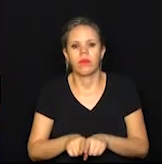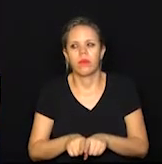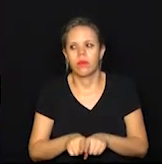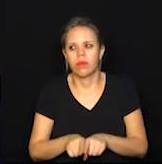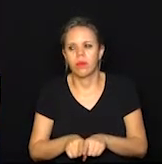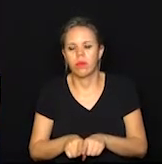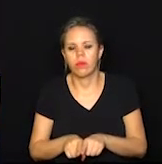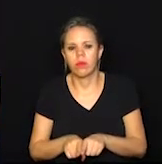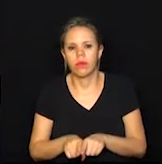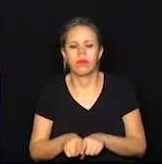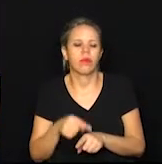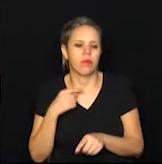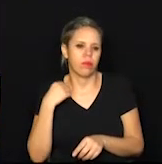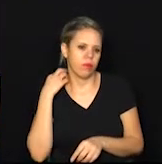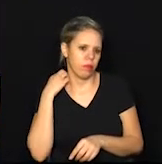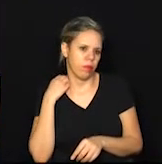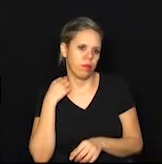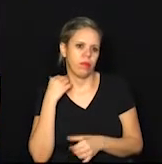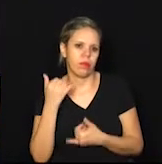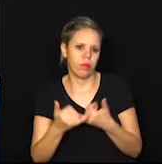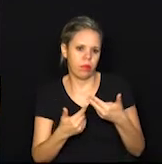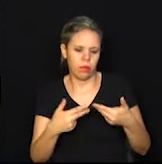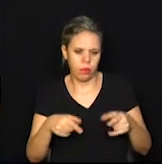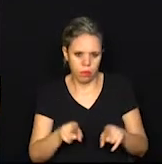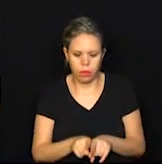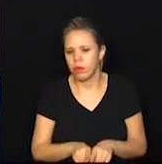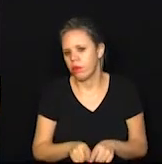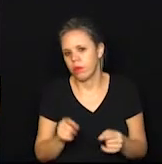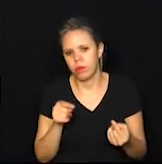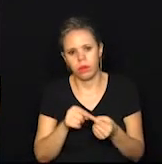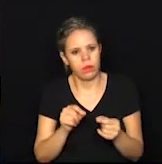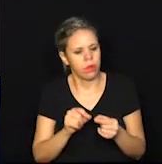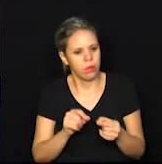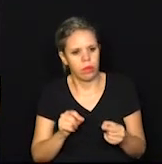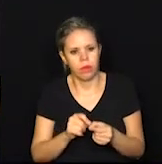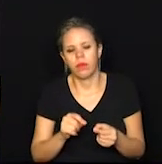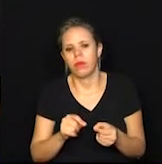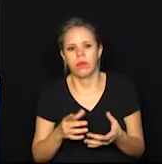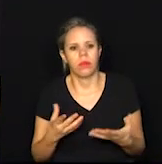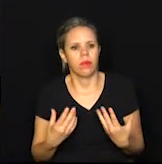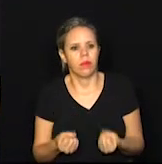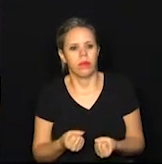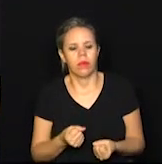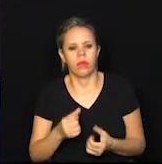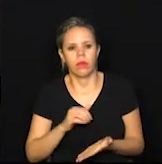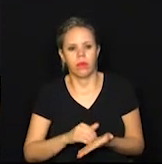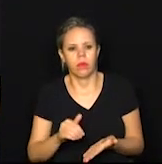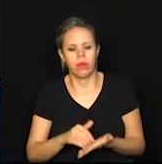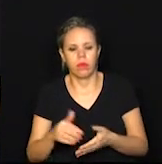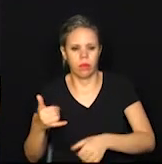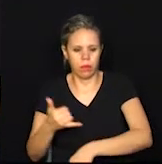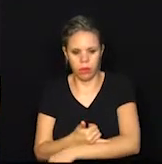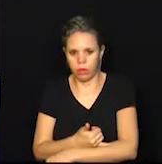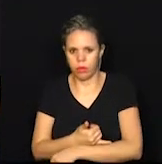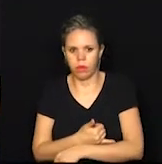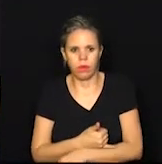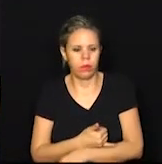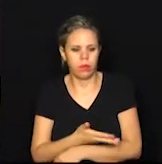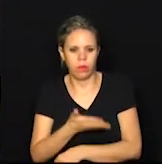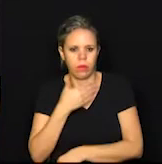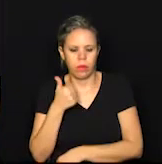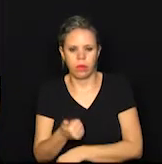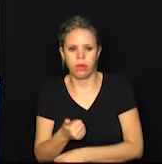parte recreacional. Nesse sentido, a gente fez também uma grande leitura junto com a Secretaria de Infraestrutura, que seria a melhoria